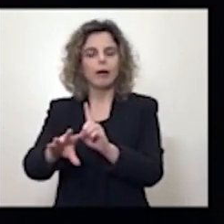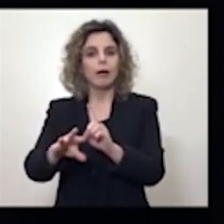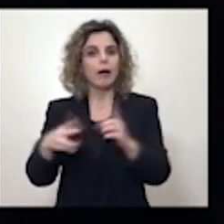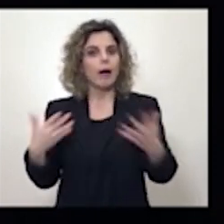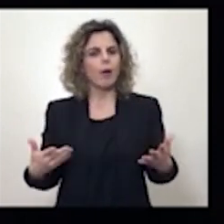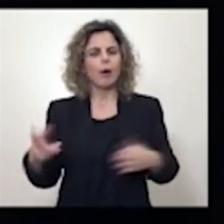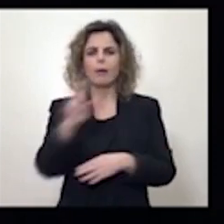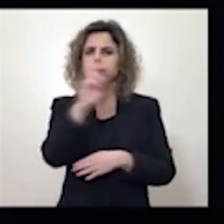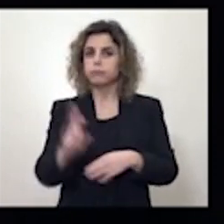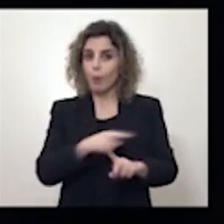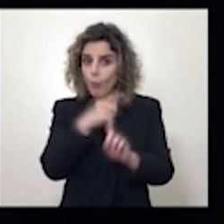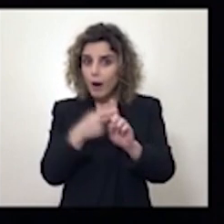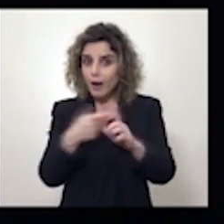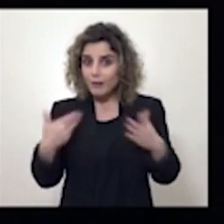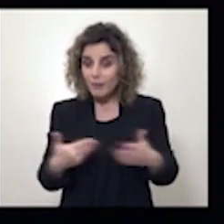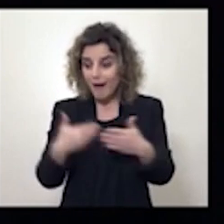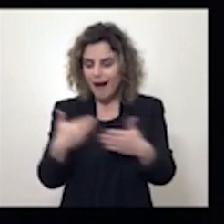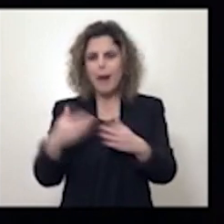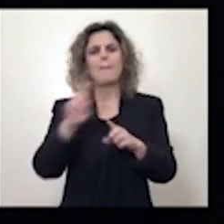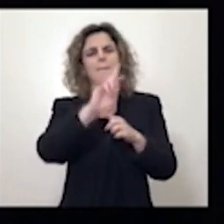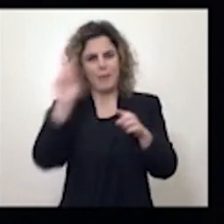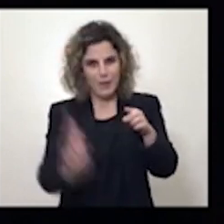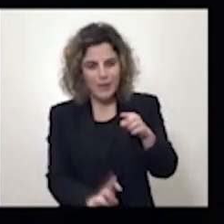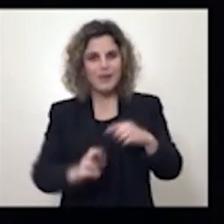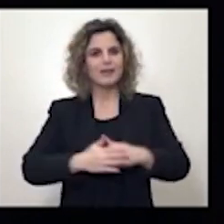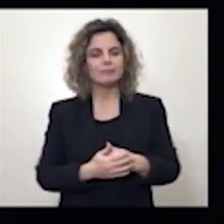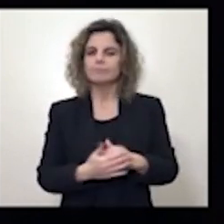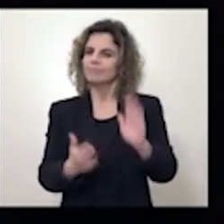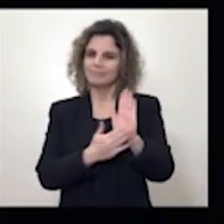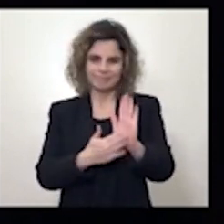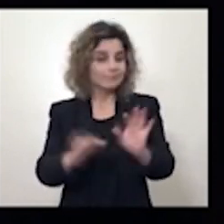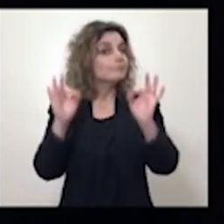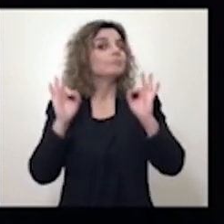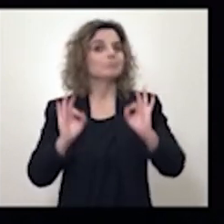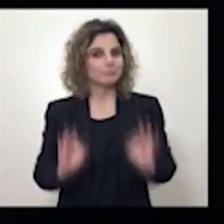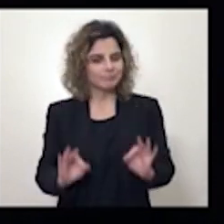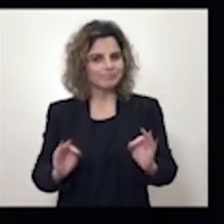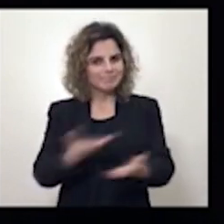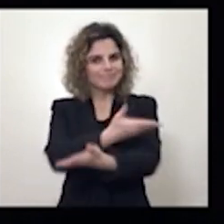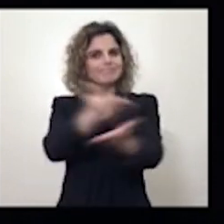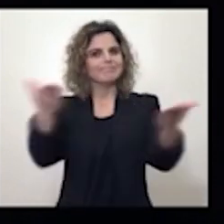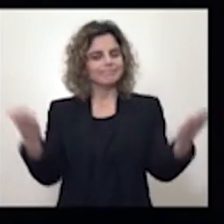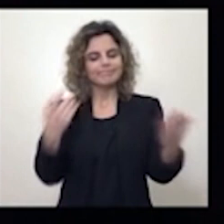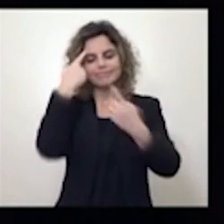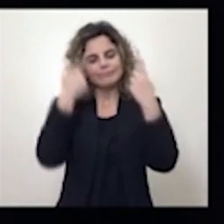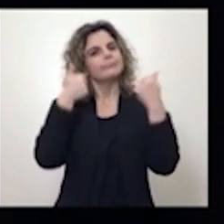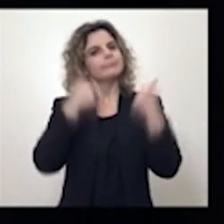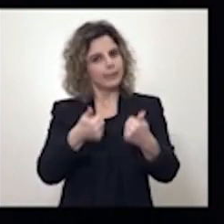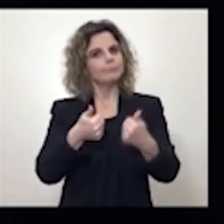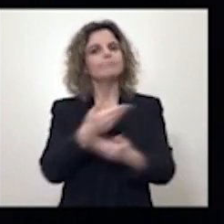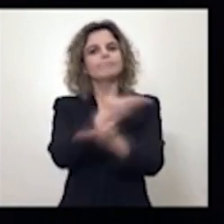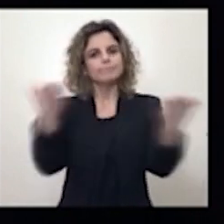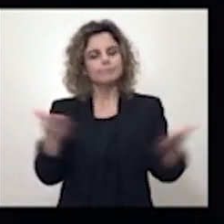baixos no ano. Tudo comprovando a vossa lucidez,